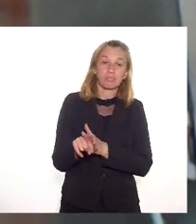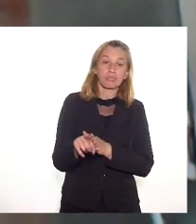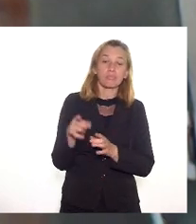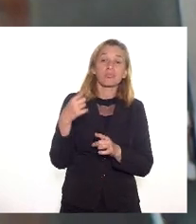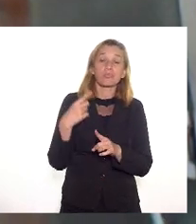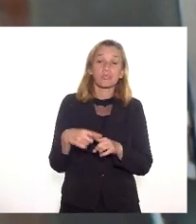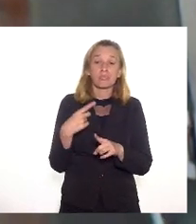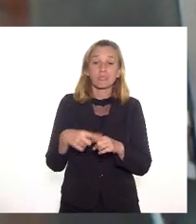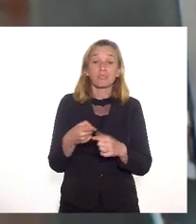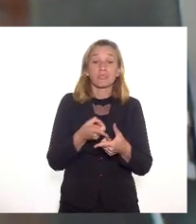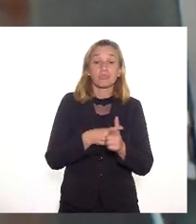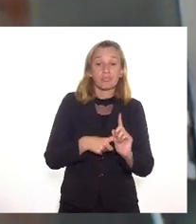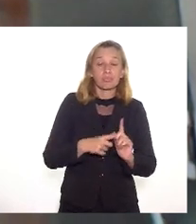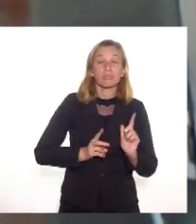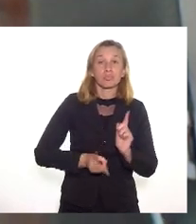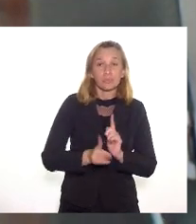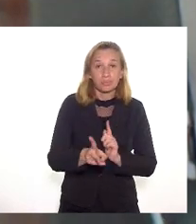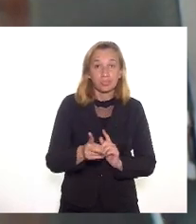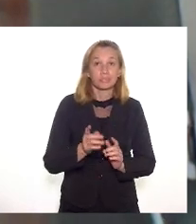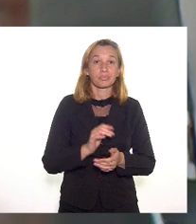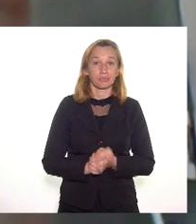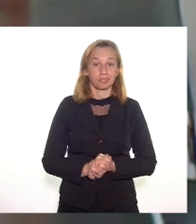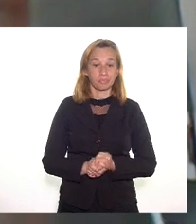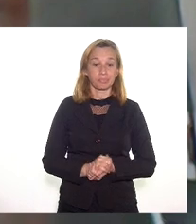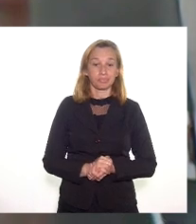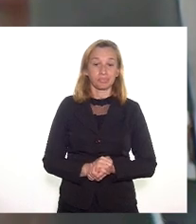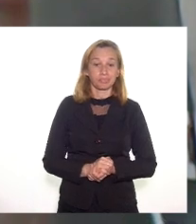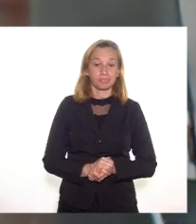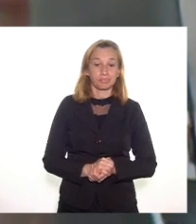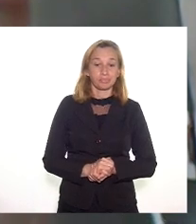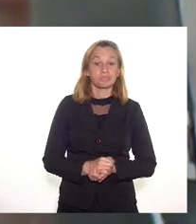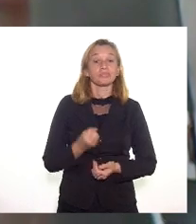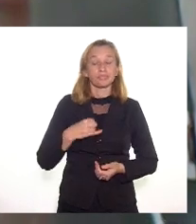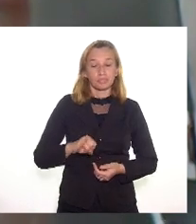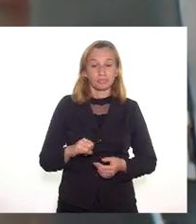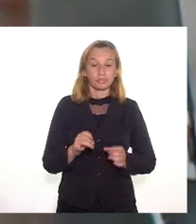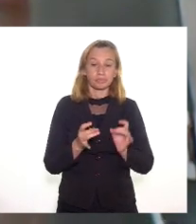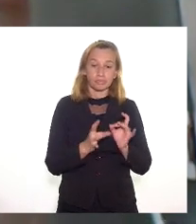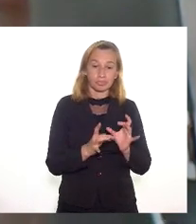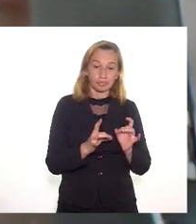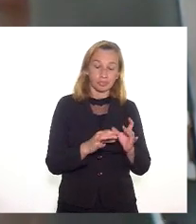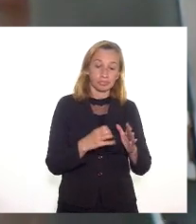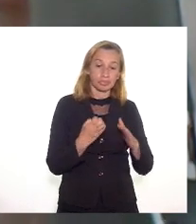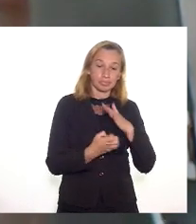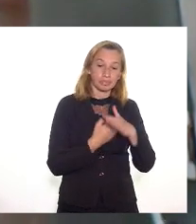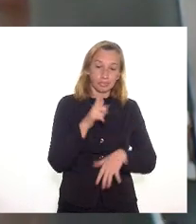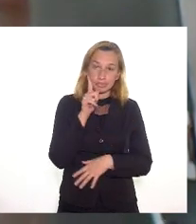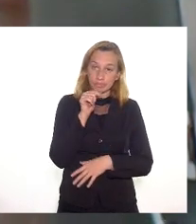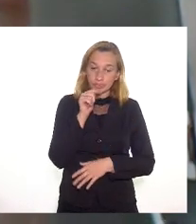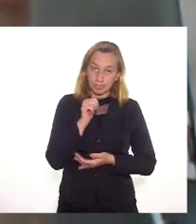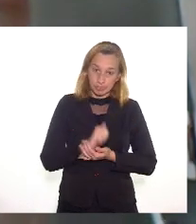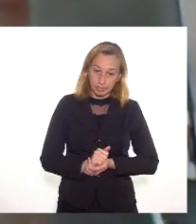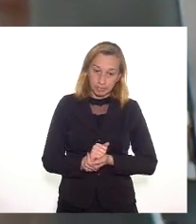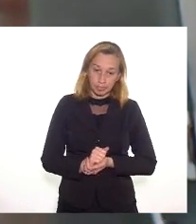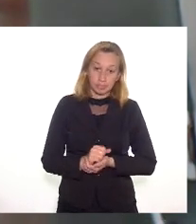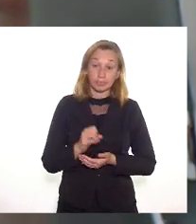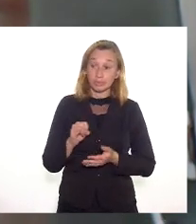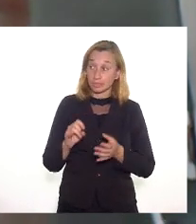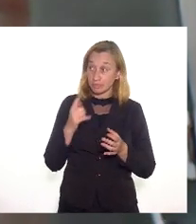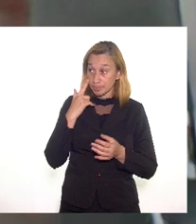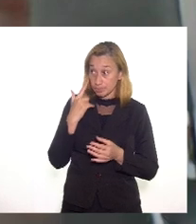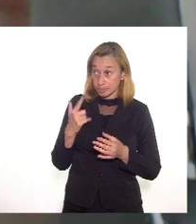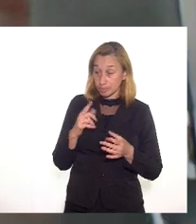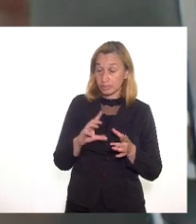maiores devedores? Outra questão. se teve a privatização da CEDAI. Vamos supor, Luiz Paulo, que a gente perca se eliminar.